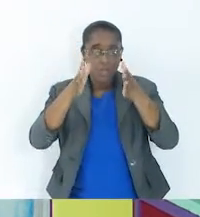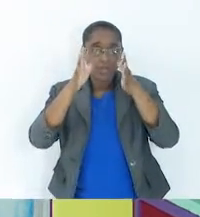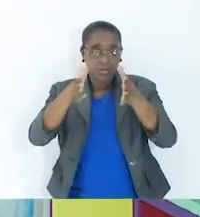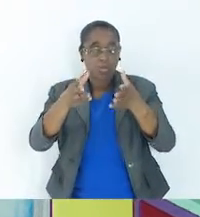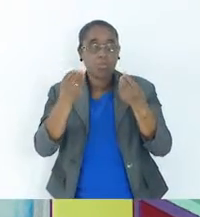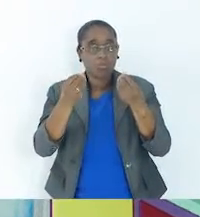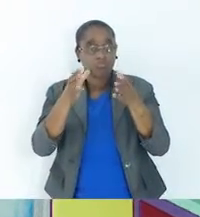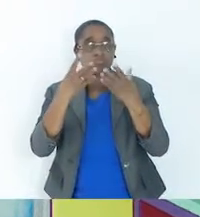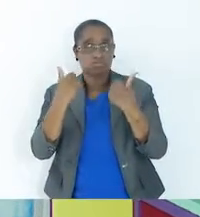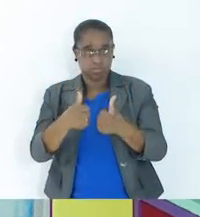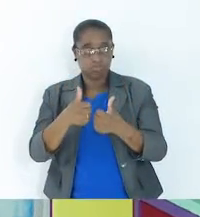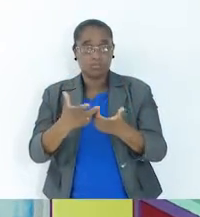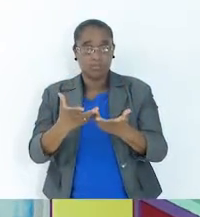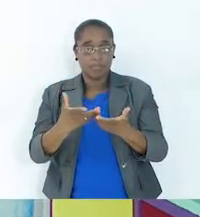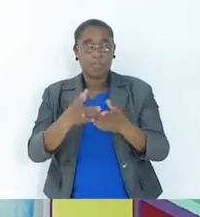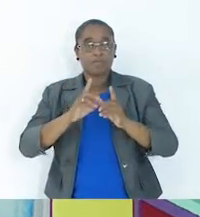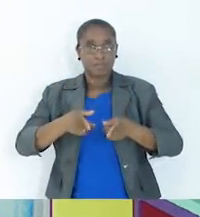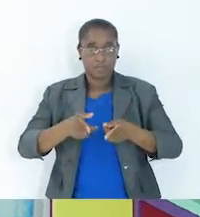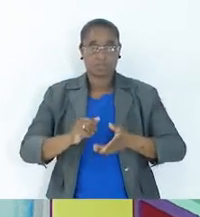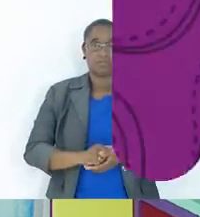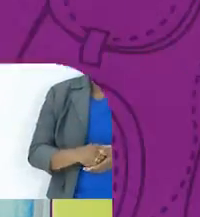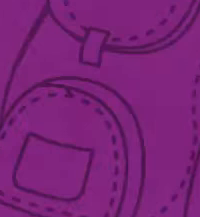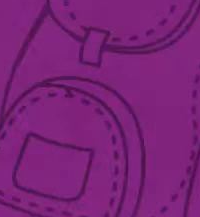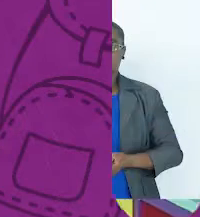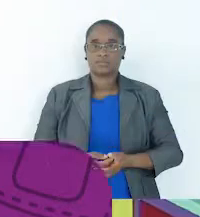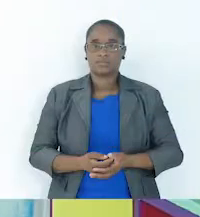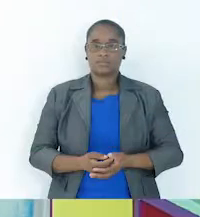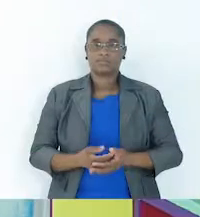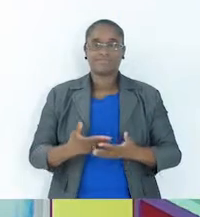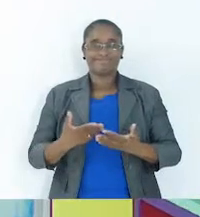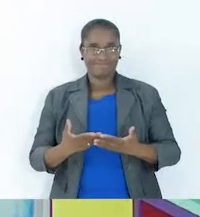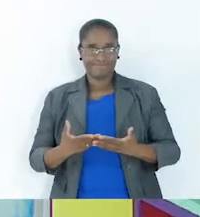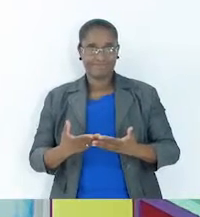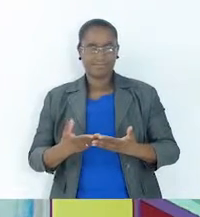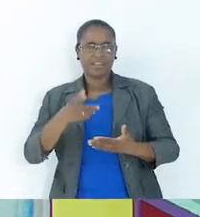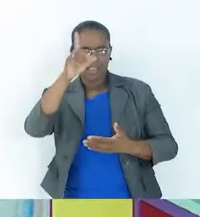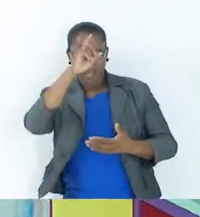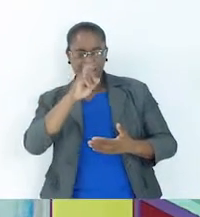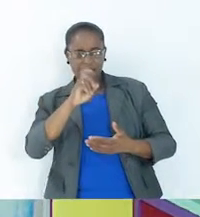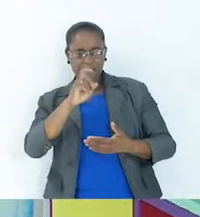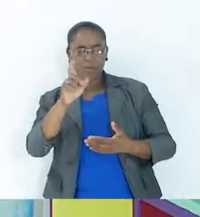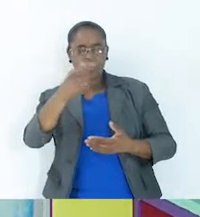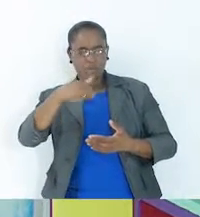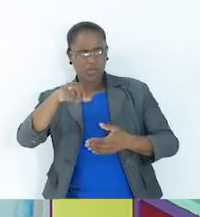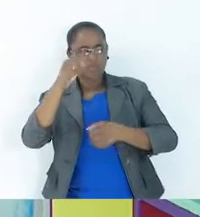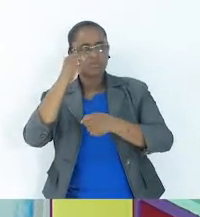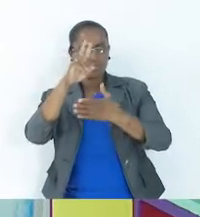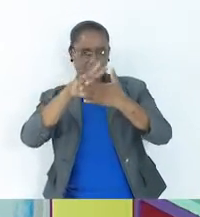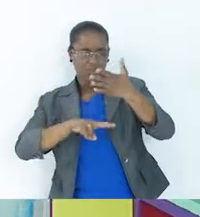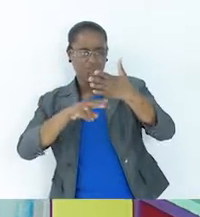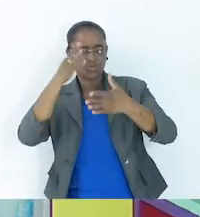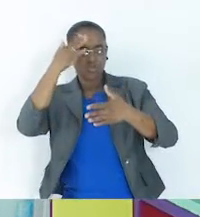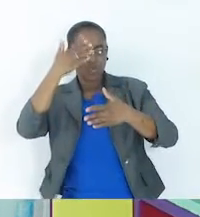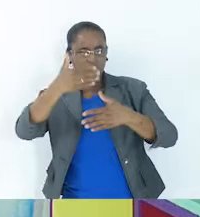muita concentração e arranquemos. Vamos lá? Ok? Estás a lembrar daquela nossa produção textual, o texto número